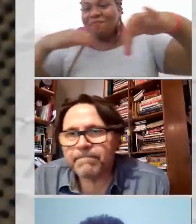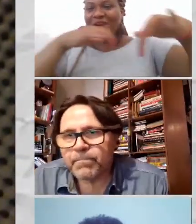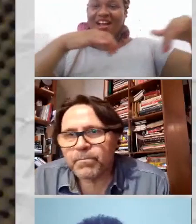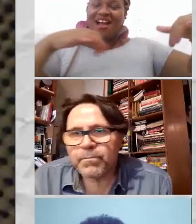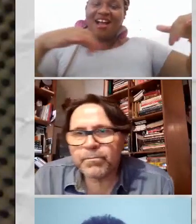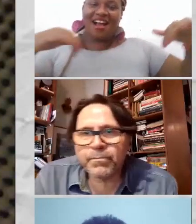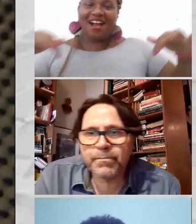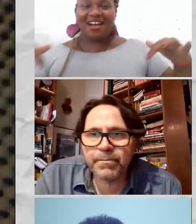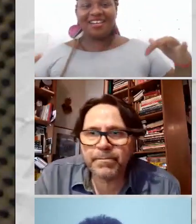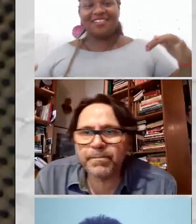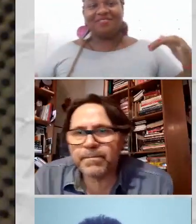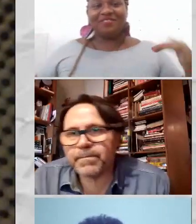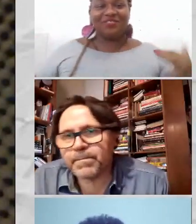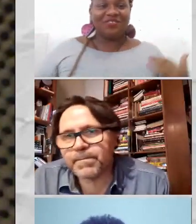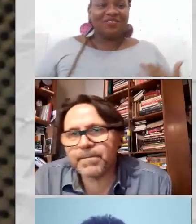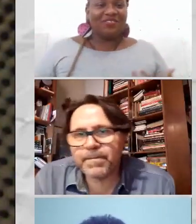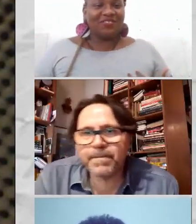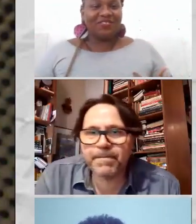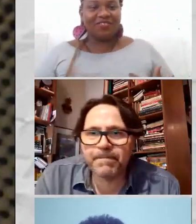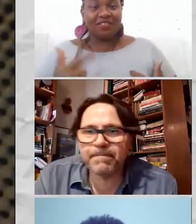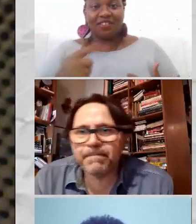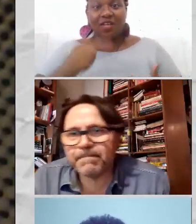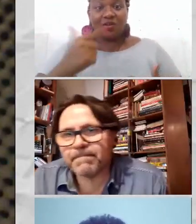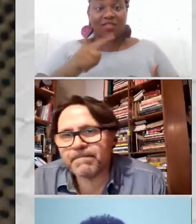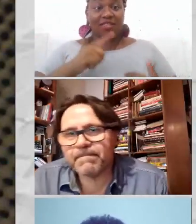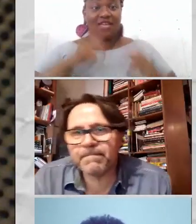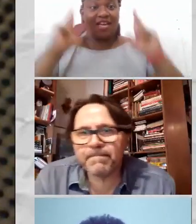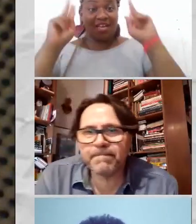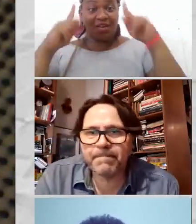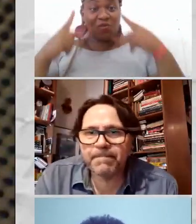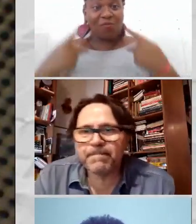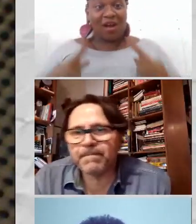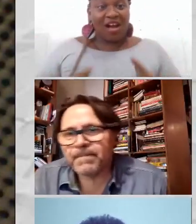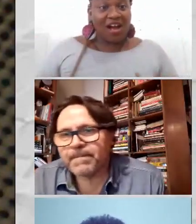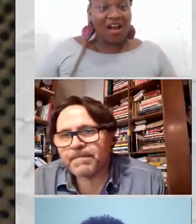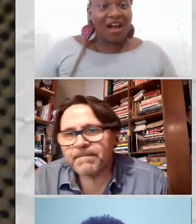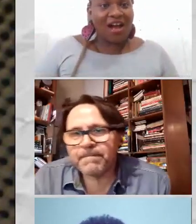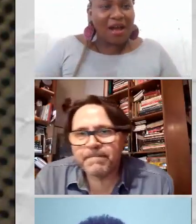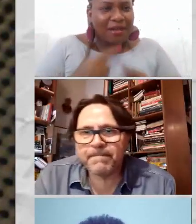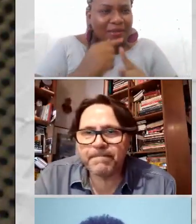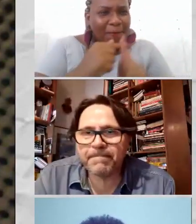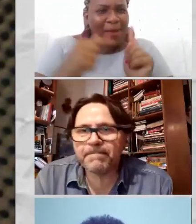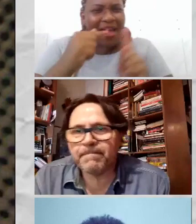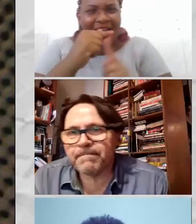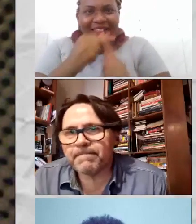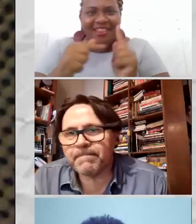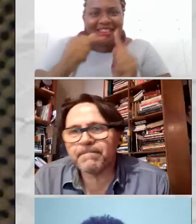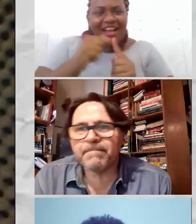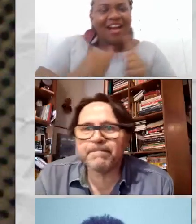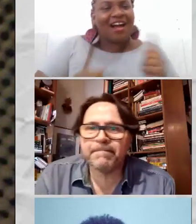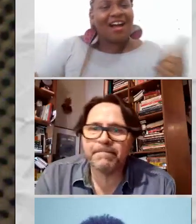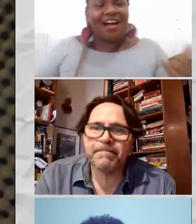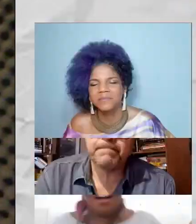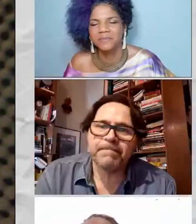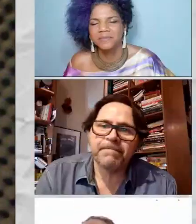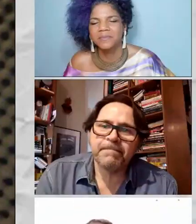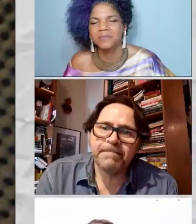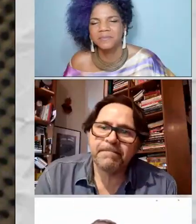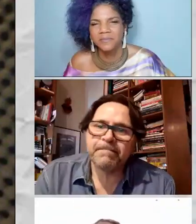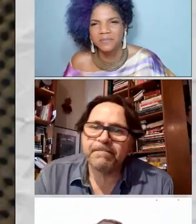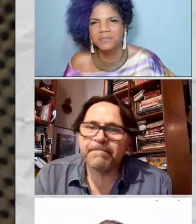não fazer da humanidade a metade da metade, parte branca e